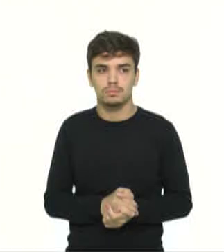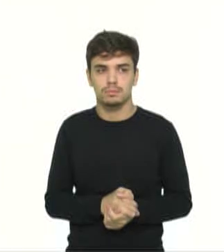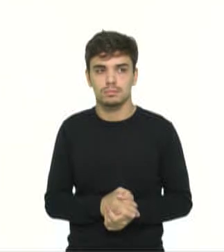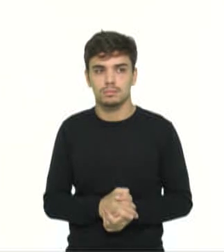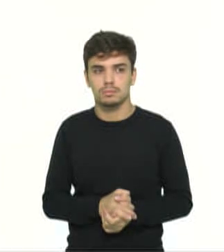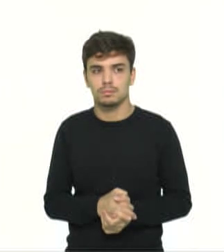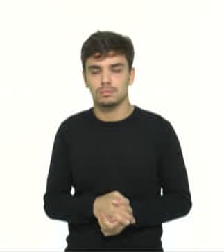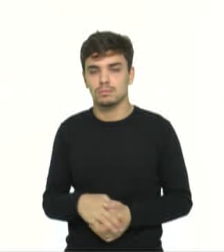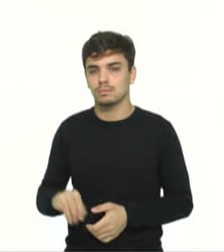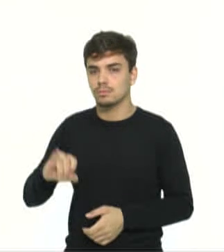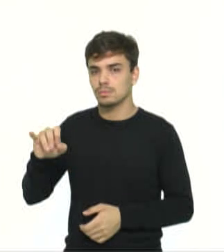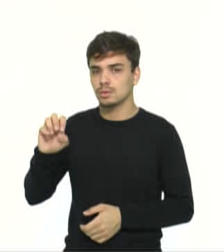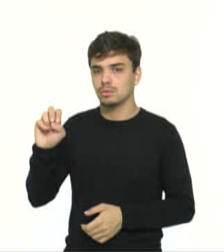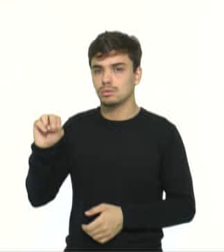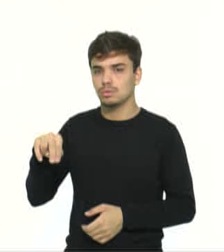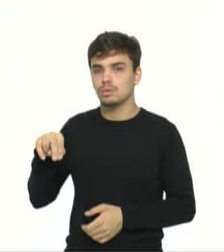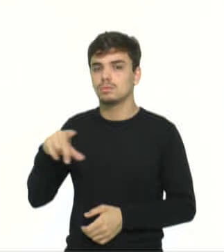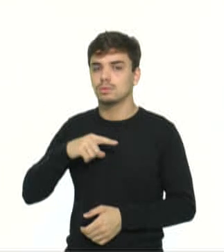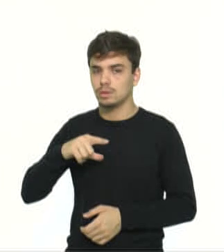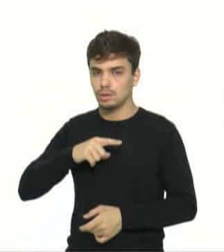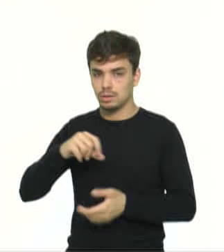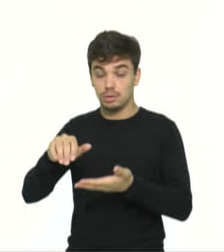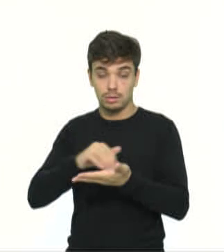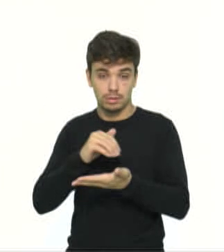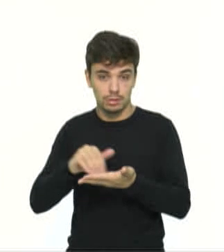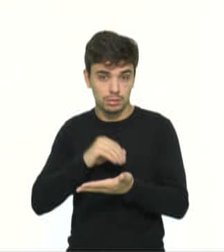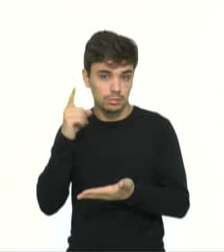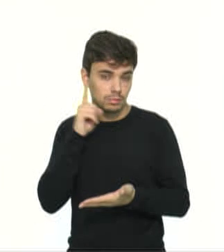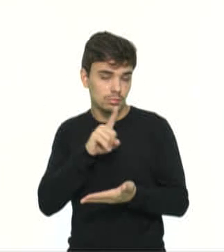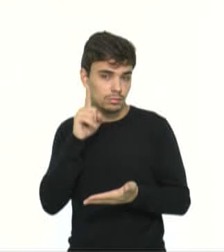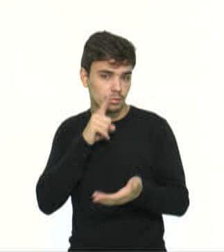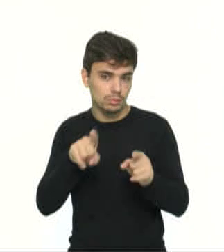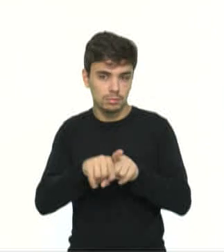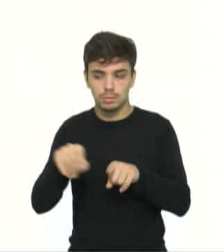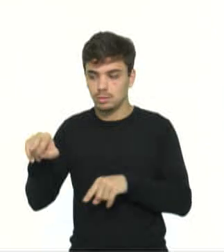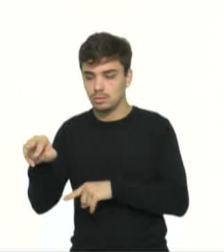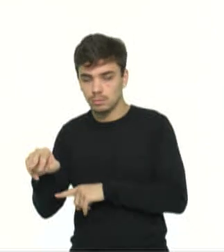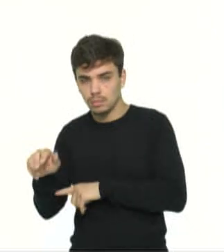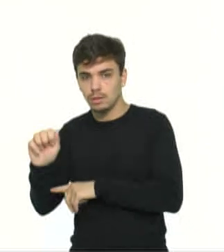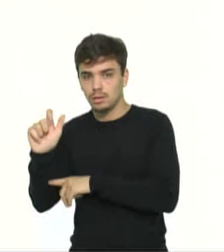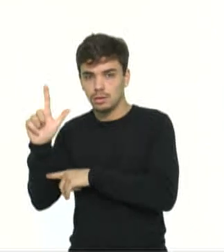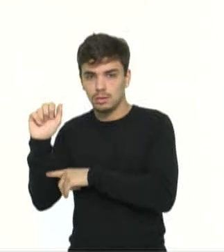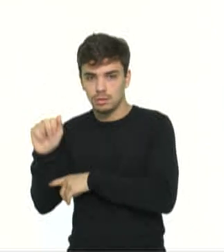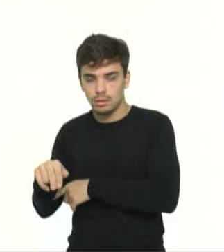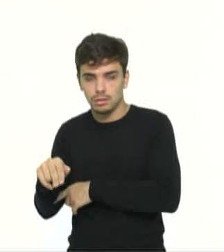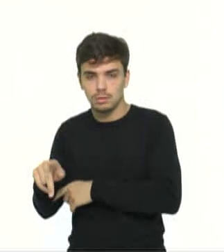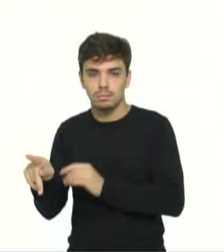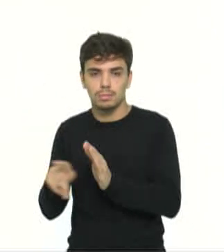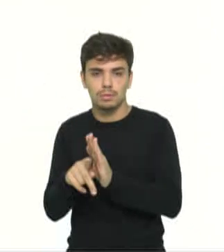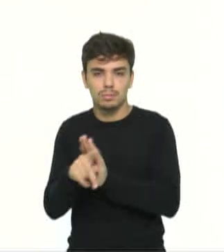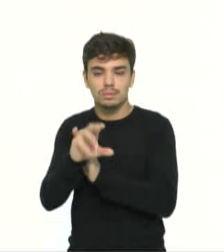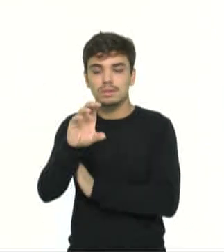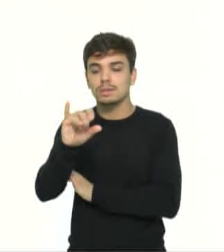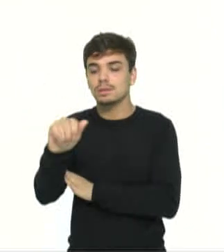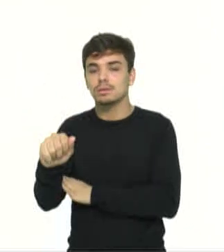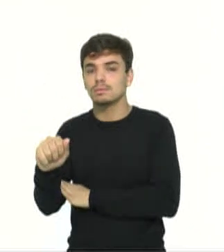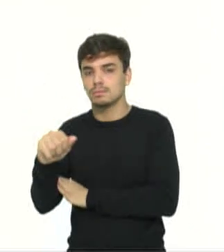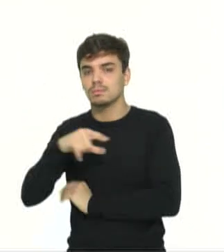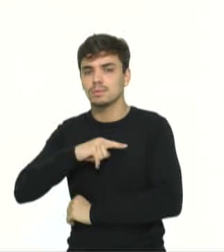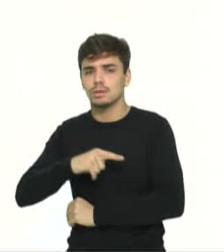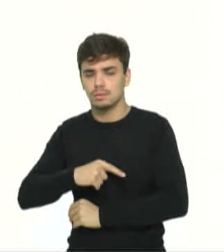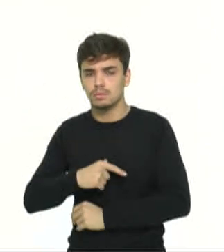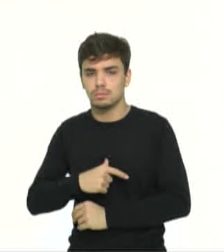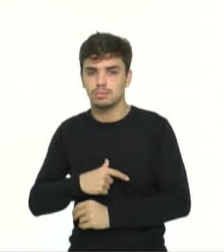então secretário de Estado dos Estados Unidos, e seu irmão Allen Dulles, agente da CIA, convenceram o